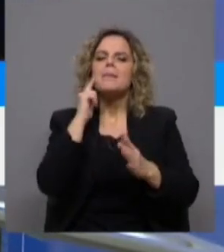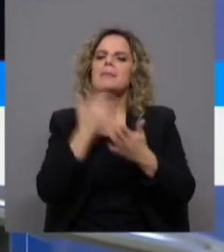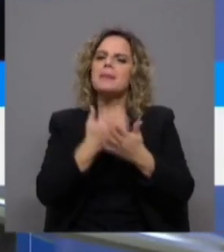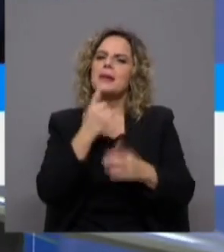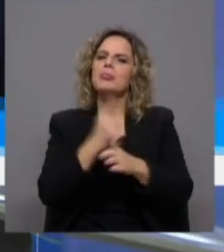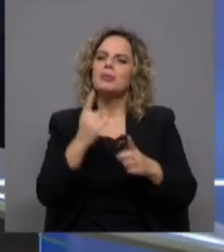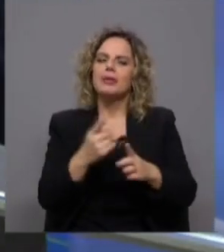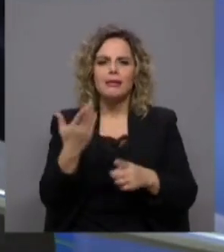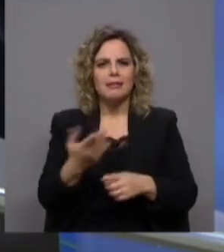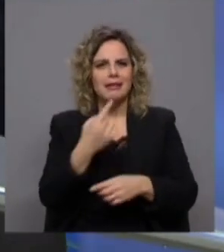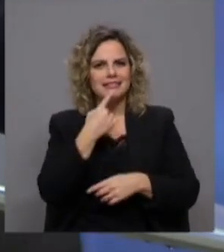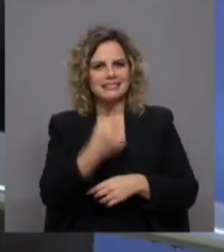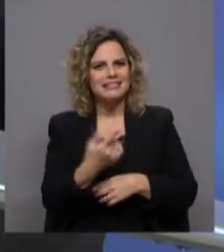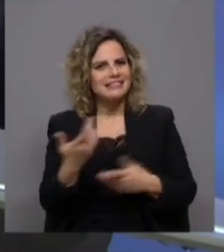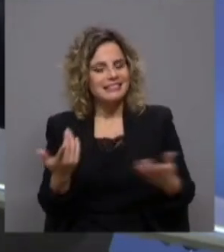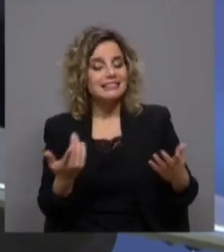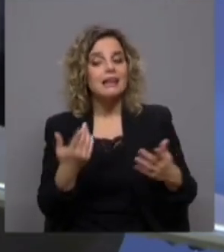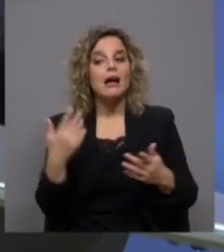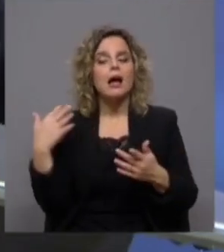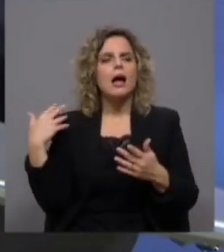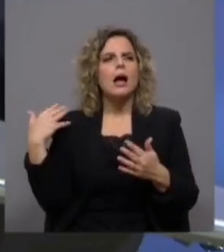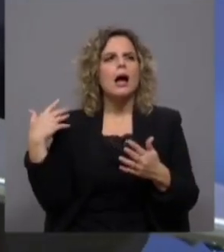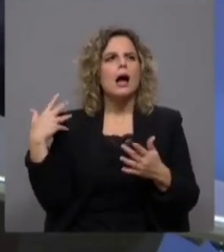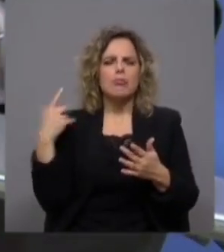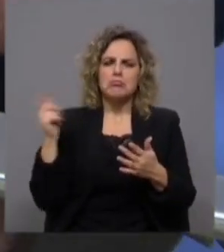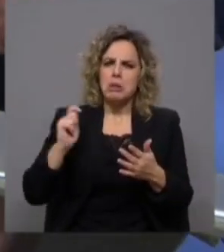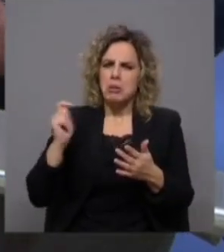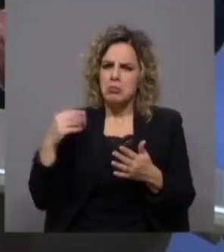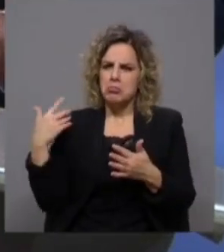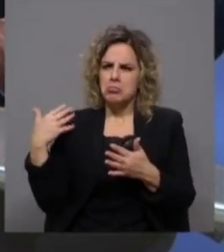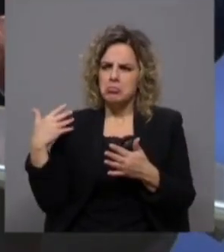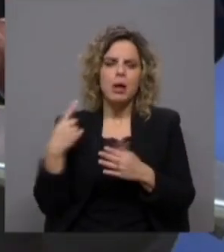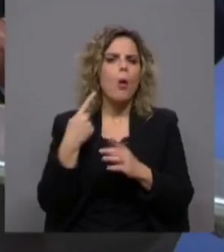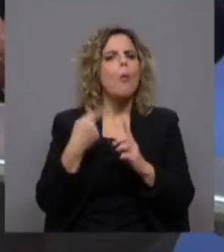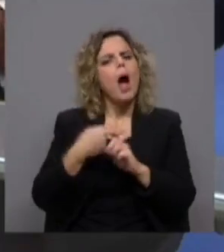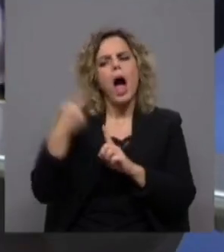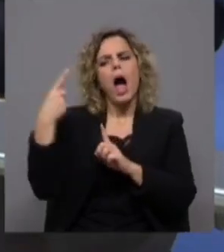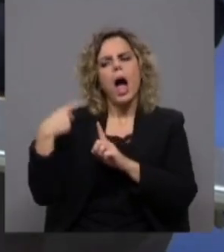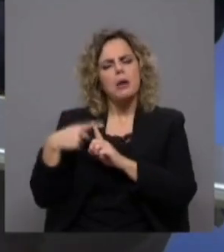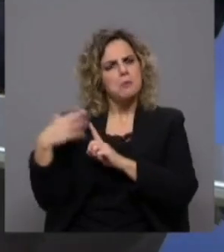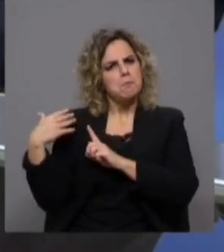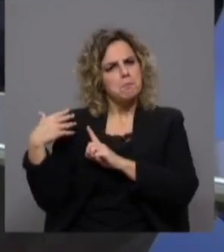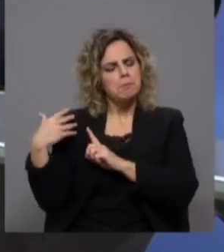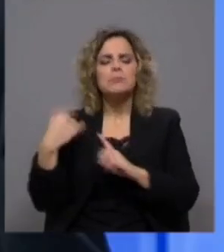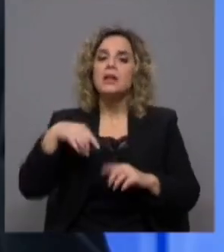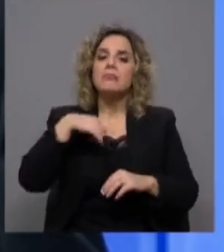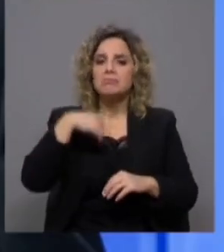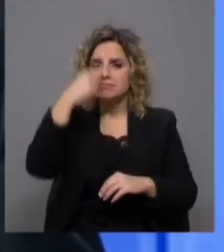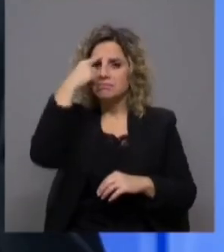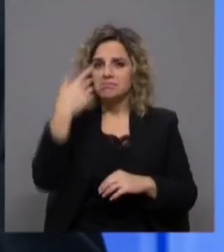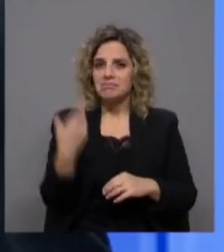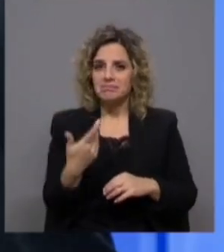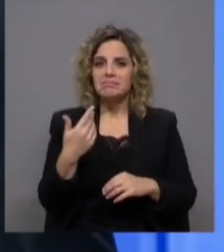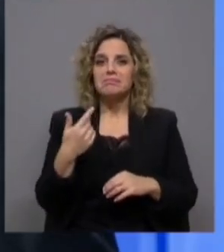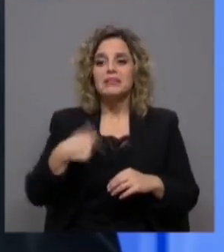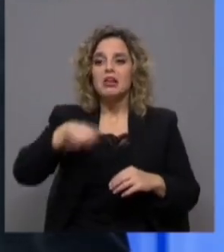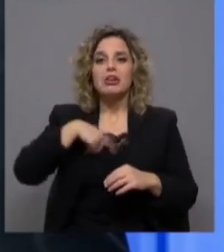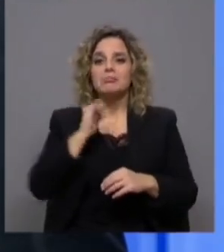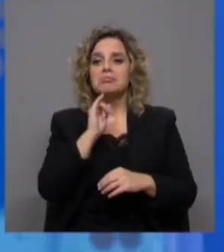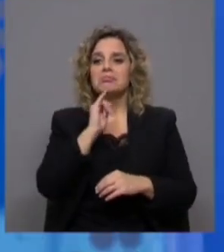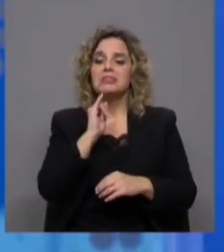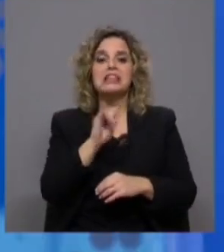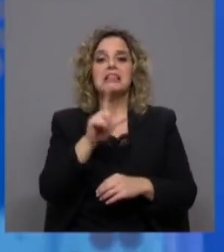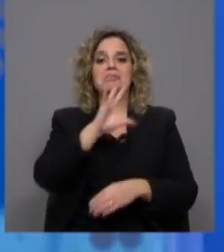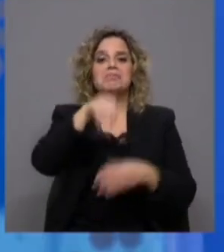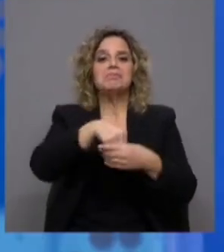que agora das todo querido que não estamos aqui até poucos até poucos meses a um ano atrás se calhar nós encontrávamos por esse campeonato era um